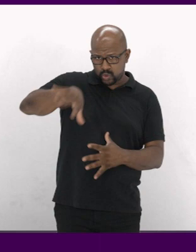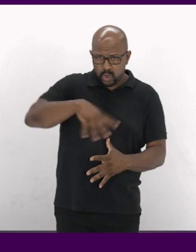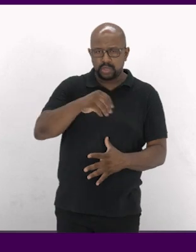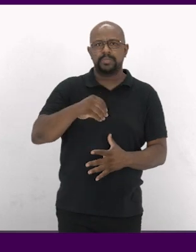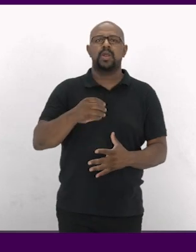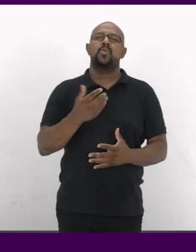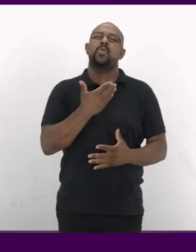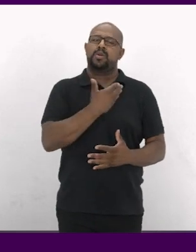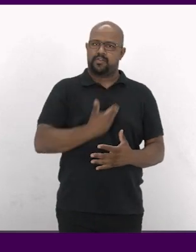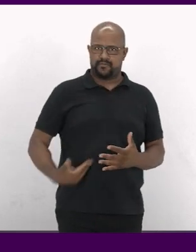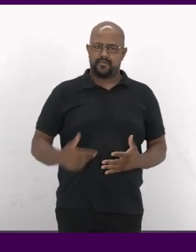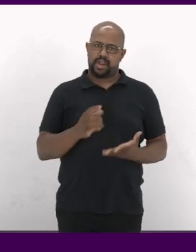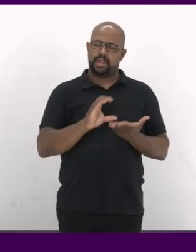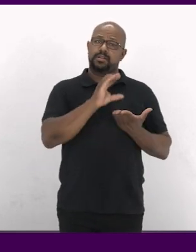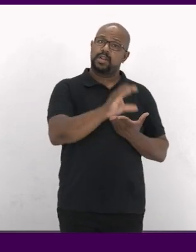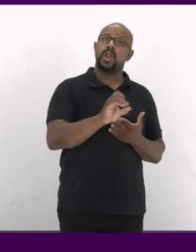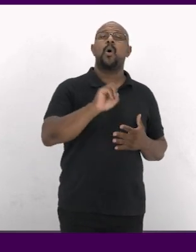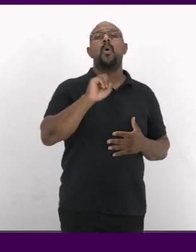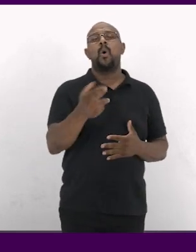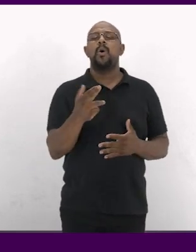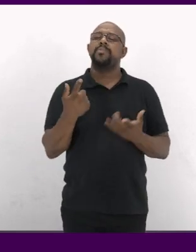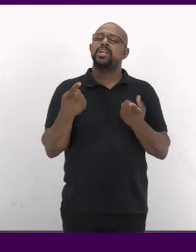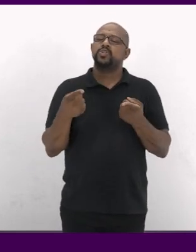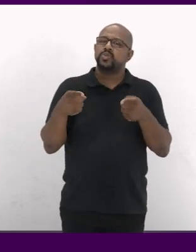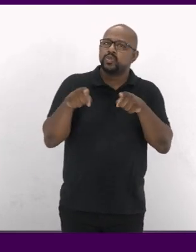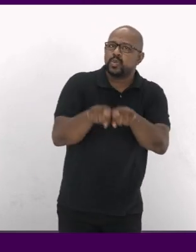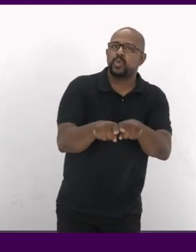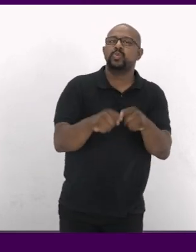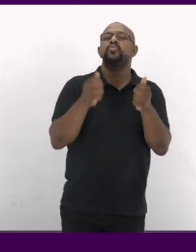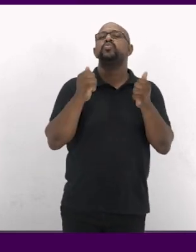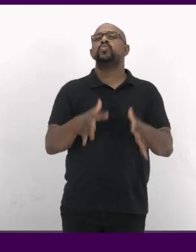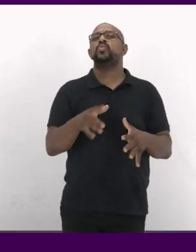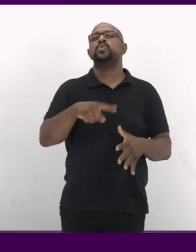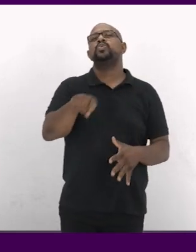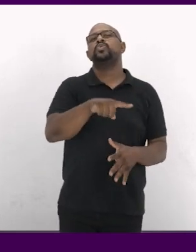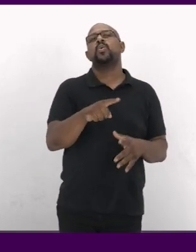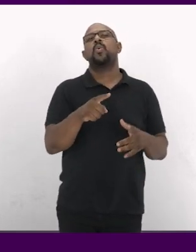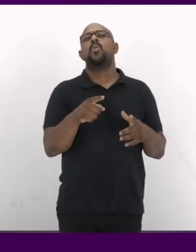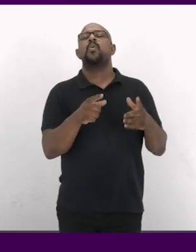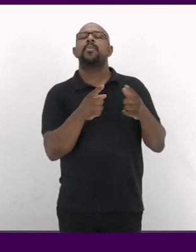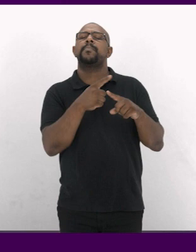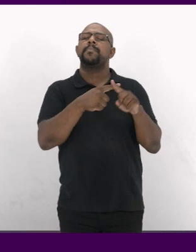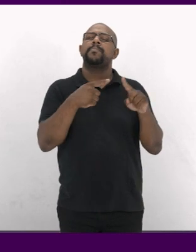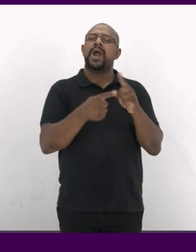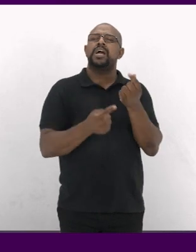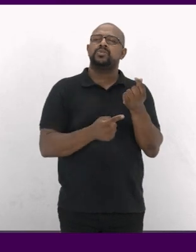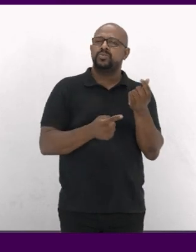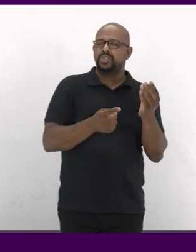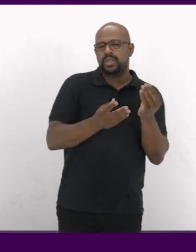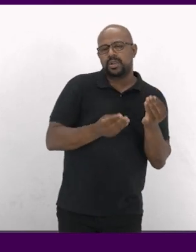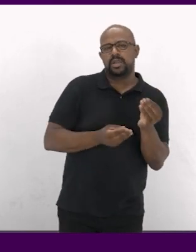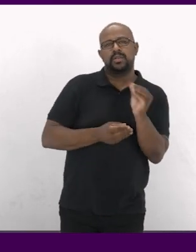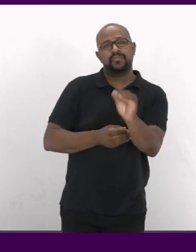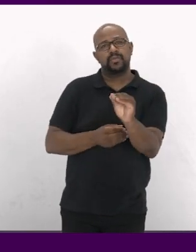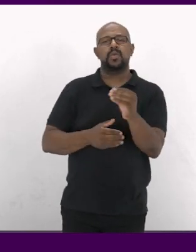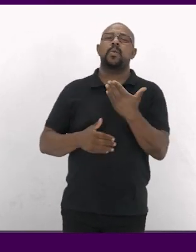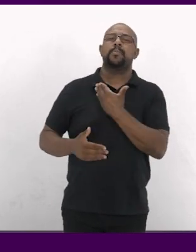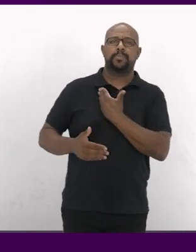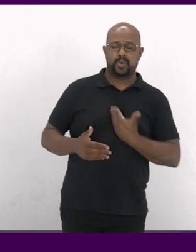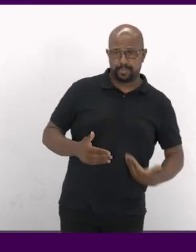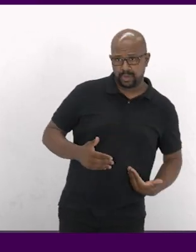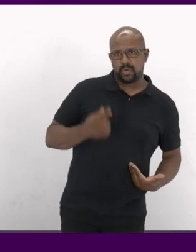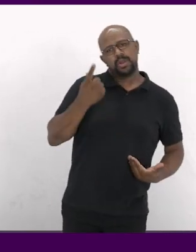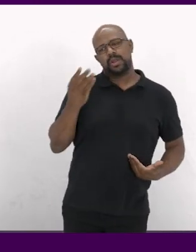pelo orçamento público, quanto a corresponsabilização dos custos do equipamento com parte do dinheiro proveniente do